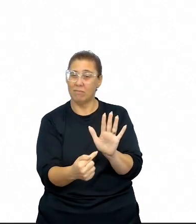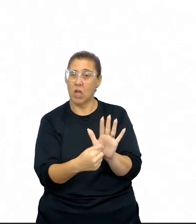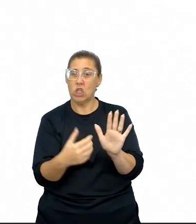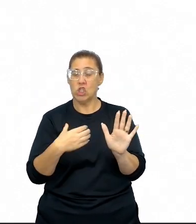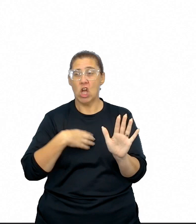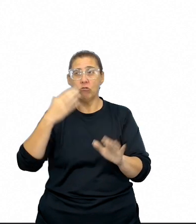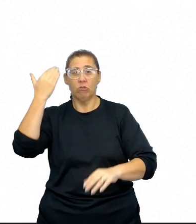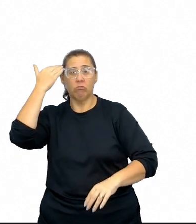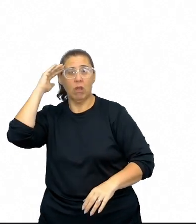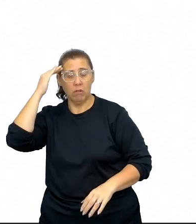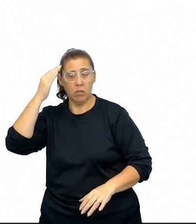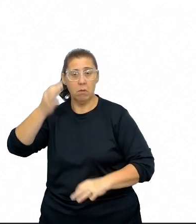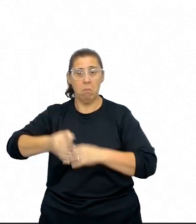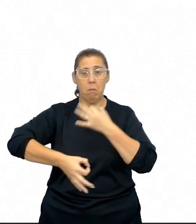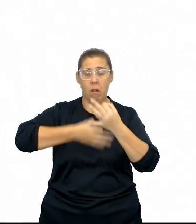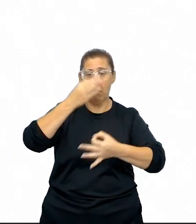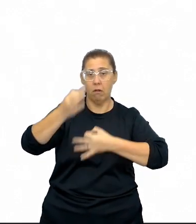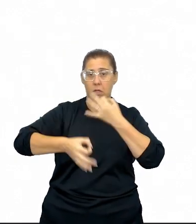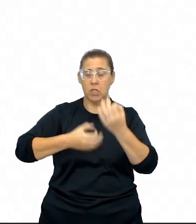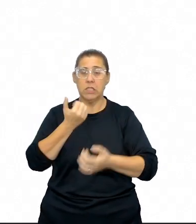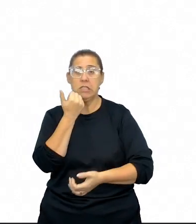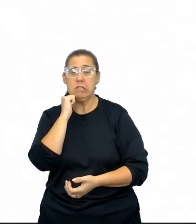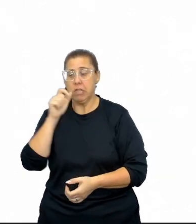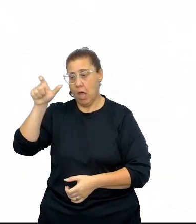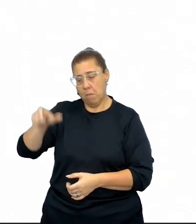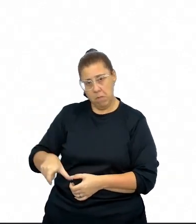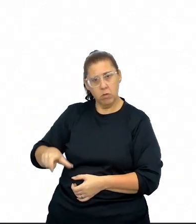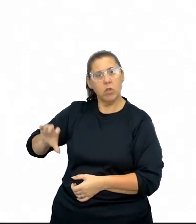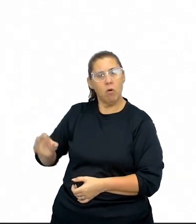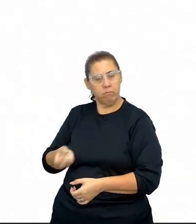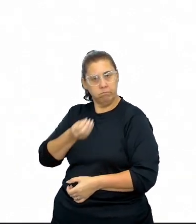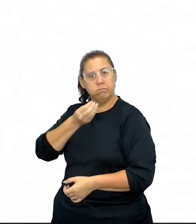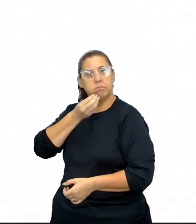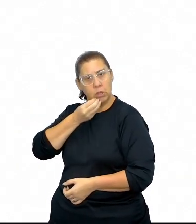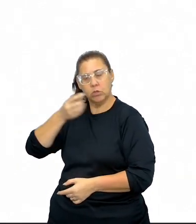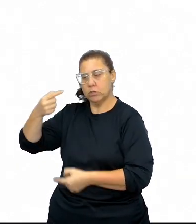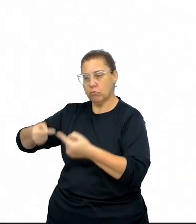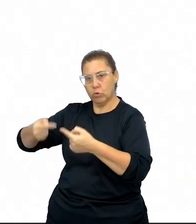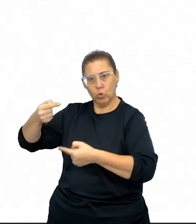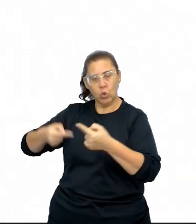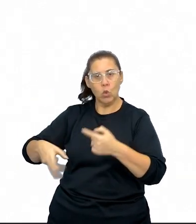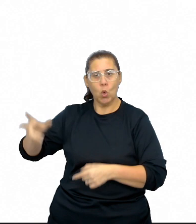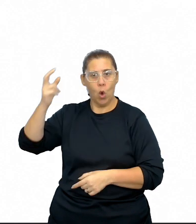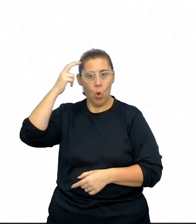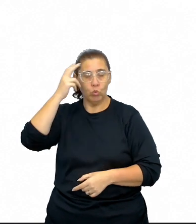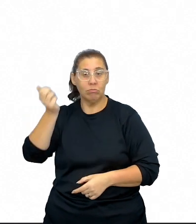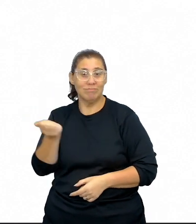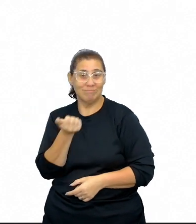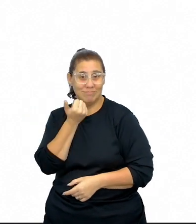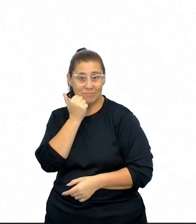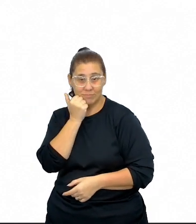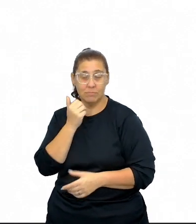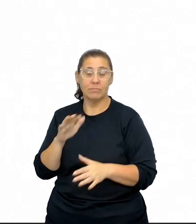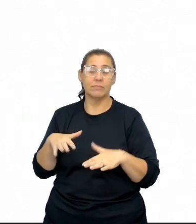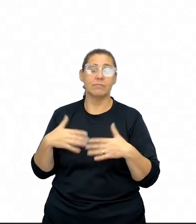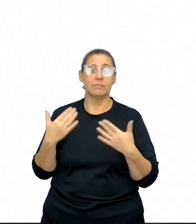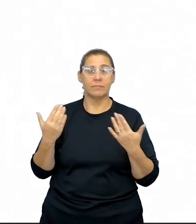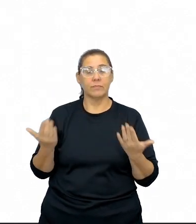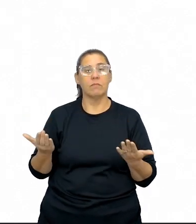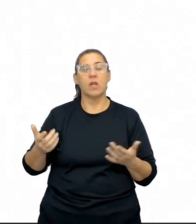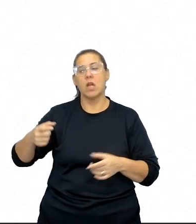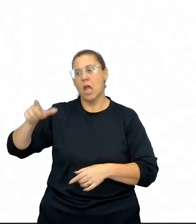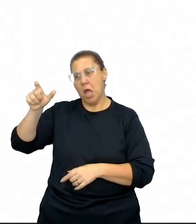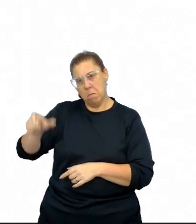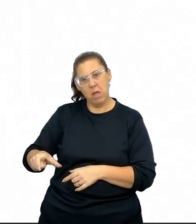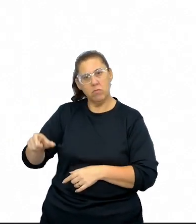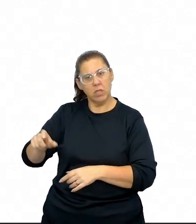dos discursos da ciência que o indivíduo tem mais chances de dialogar com a cultura científica, né? Ou seja, do indivíduo